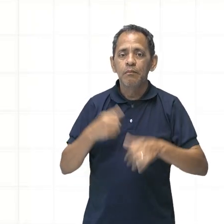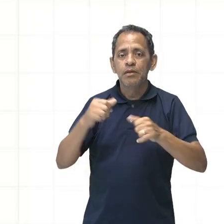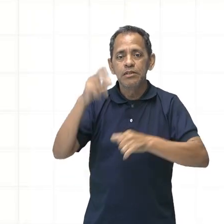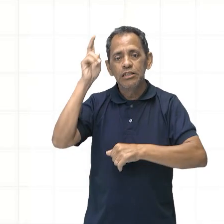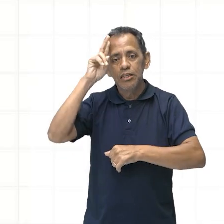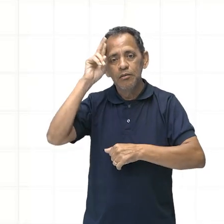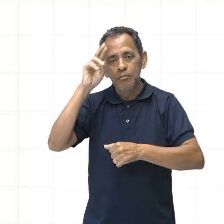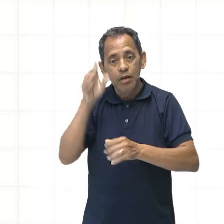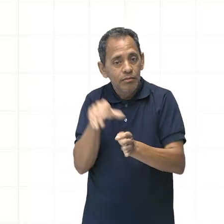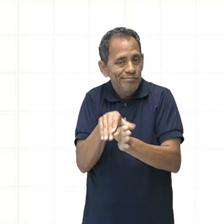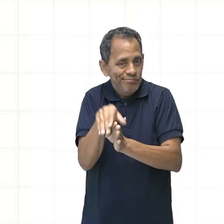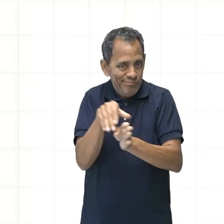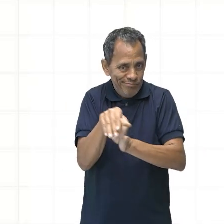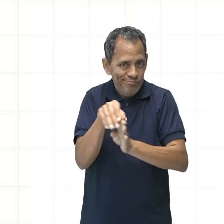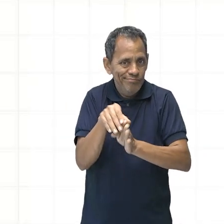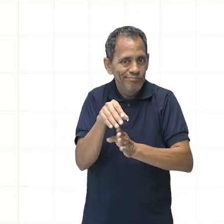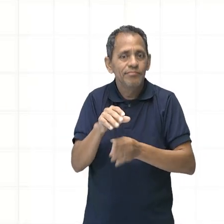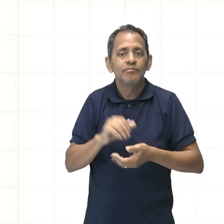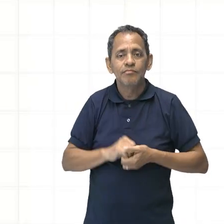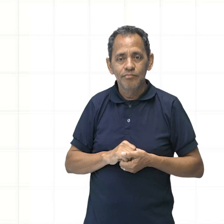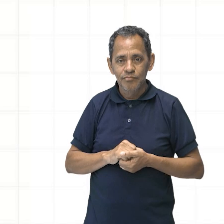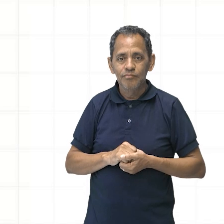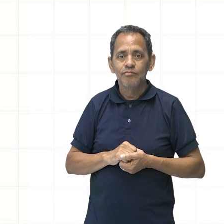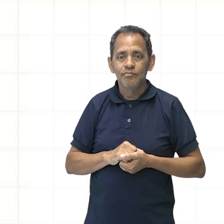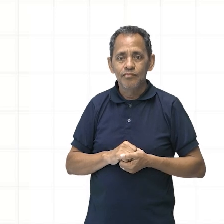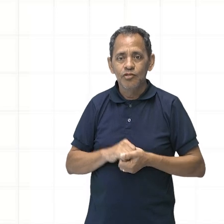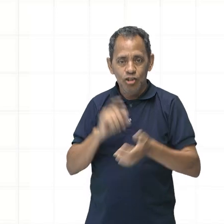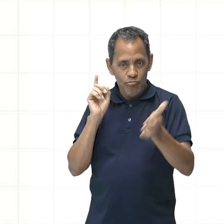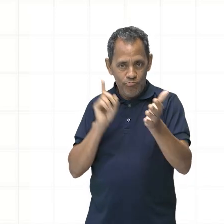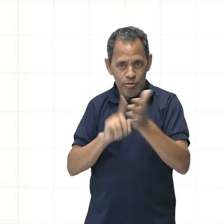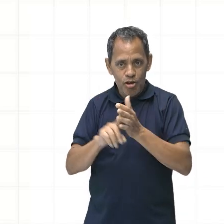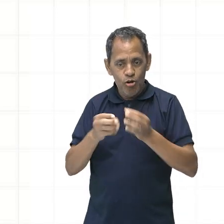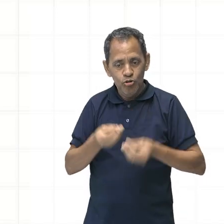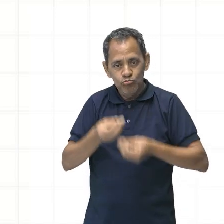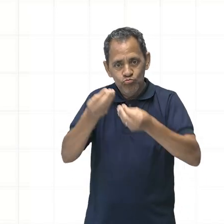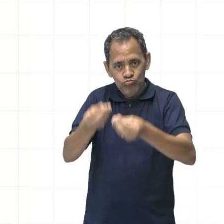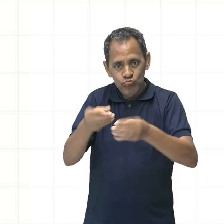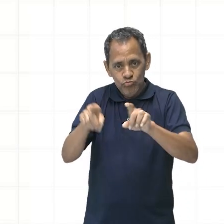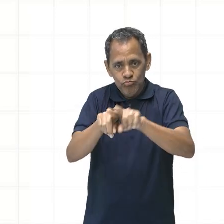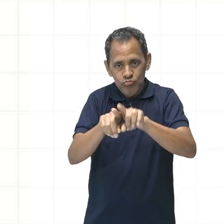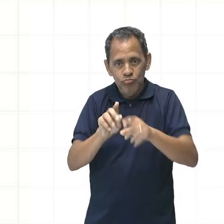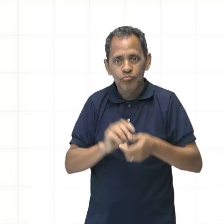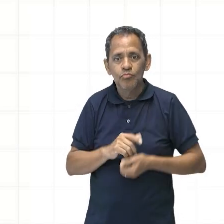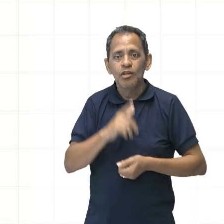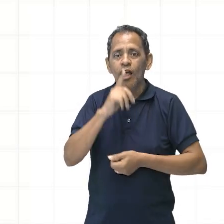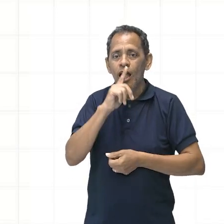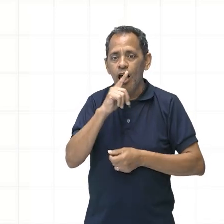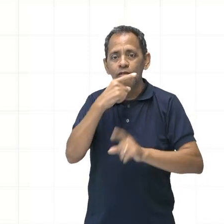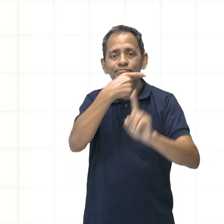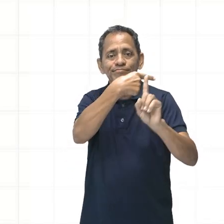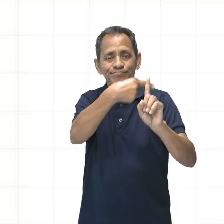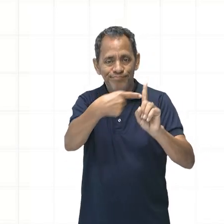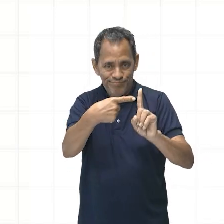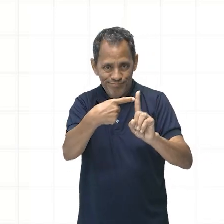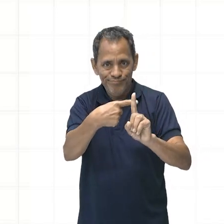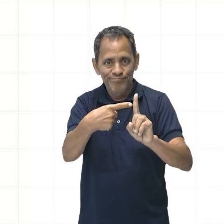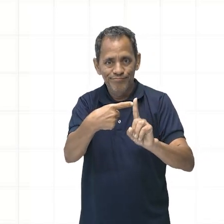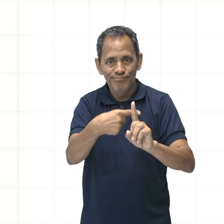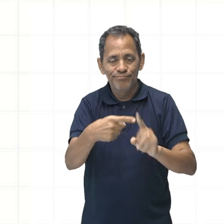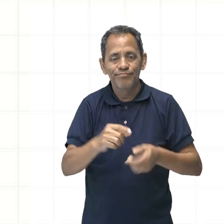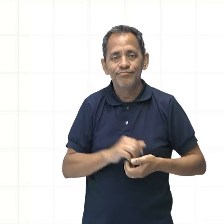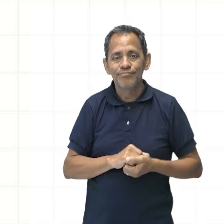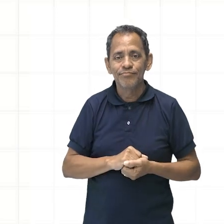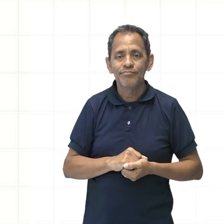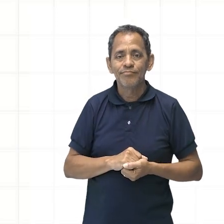a minha orientação que ele deu. Ele te dá aqui, ó, a noção que a água está pela metade. Então, vai ser